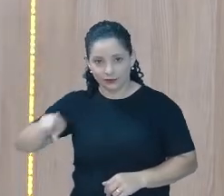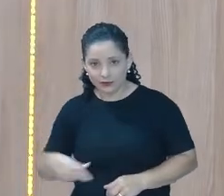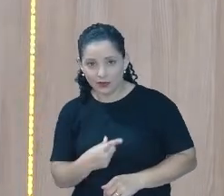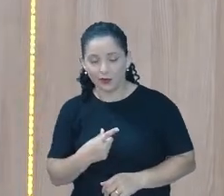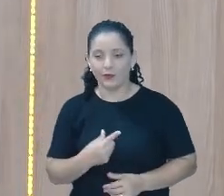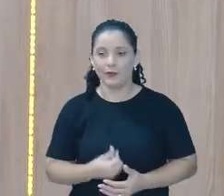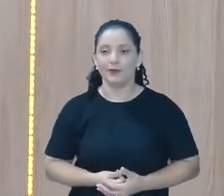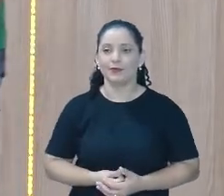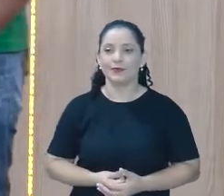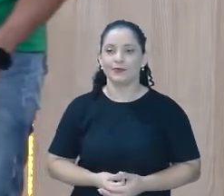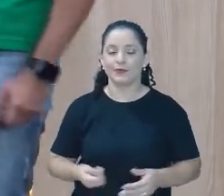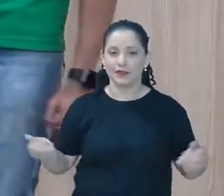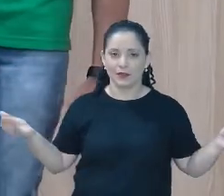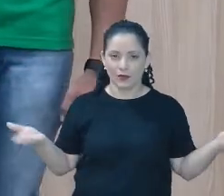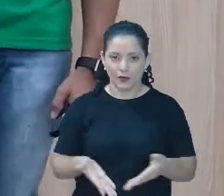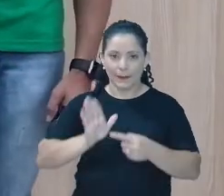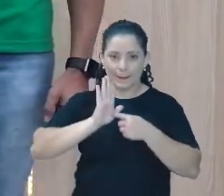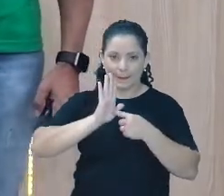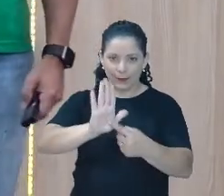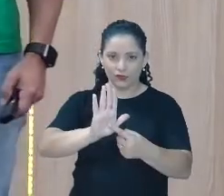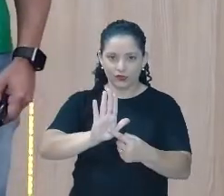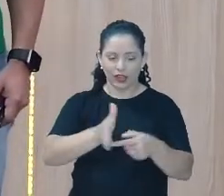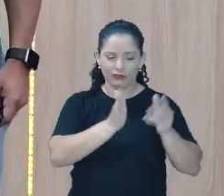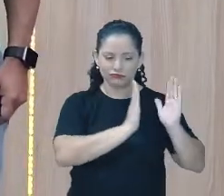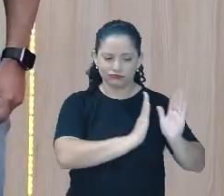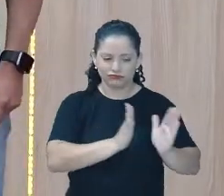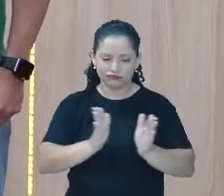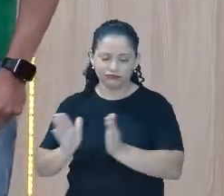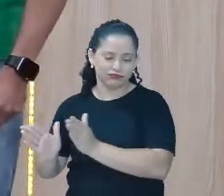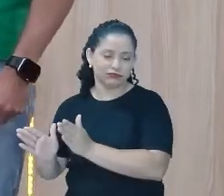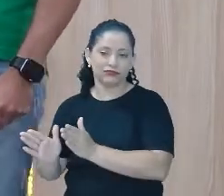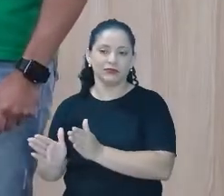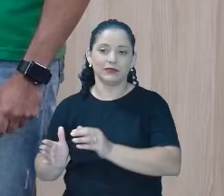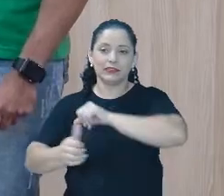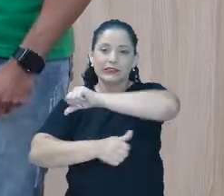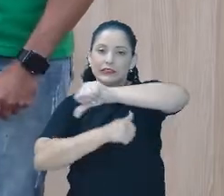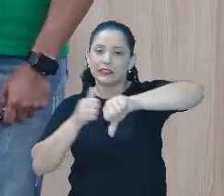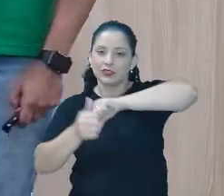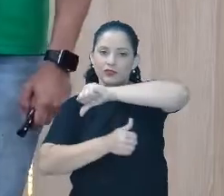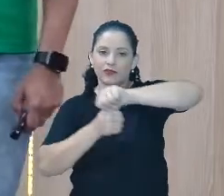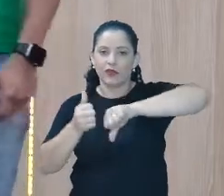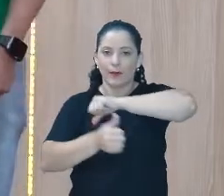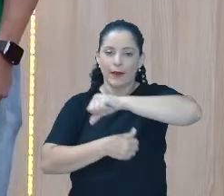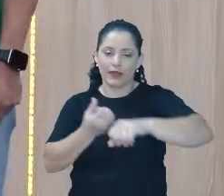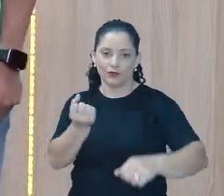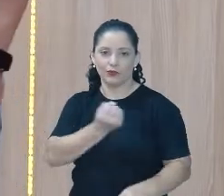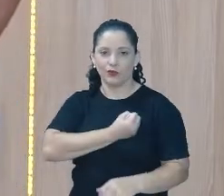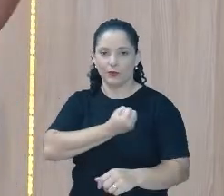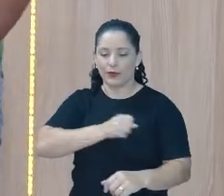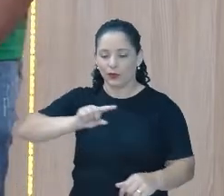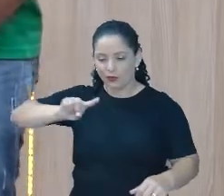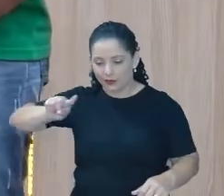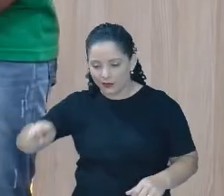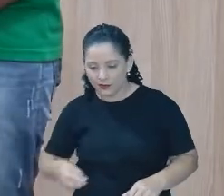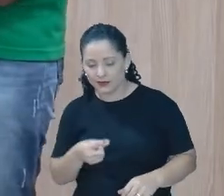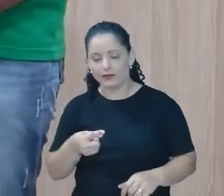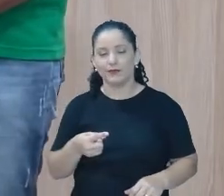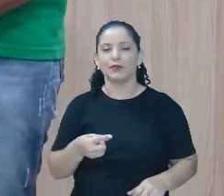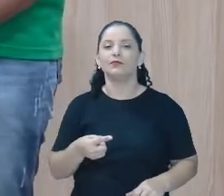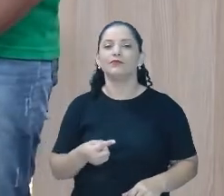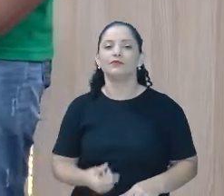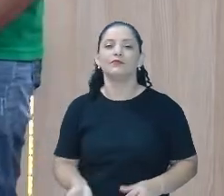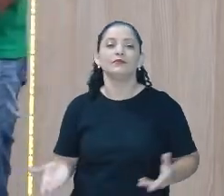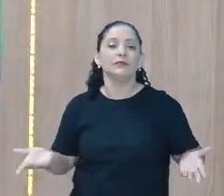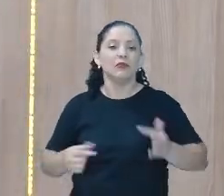tenho aqui, ó, transformando uma fração ordinária em uma fração decimal. O que é fração ordinária, Pedro?